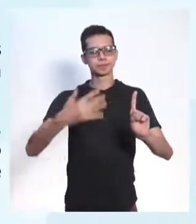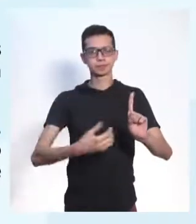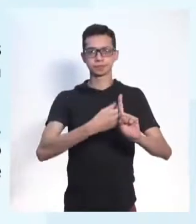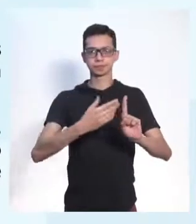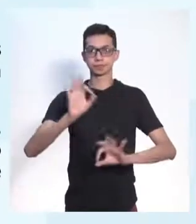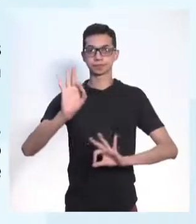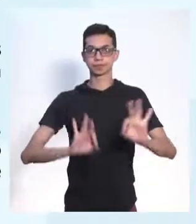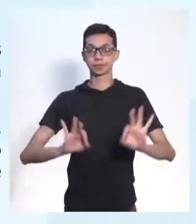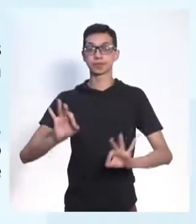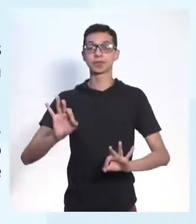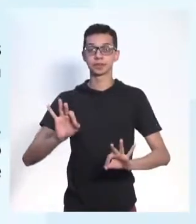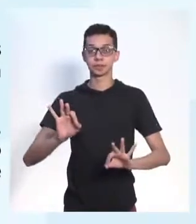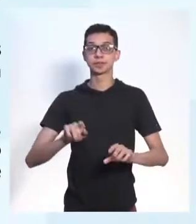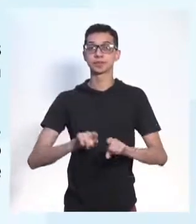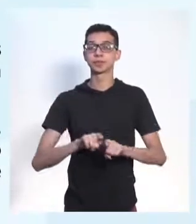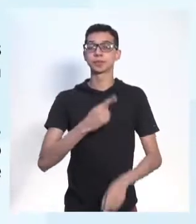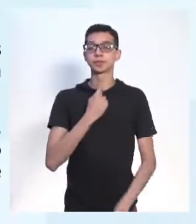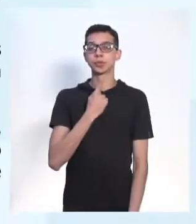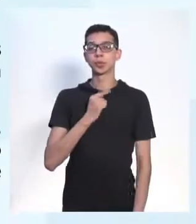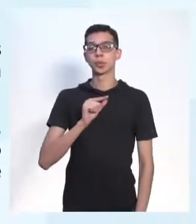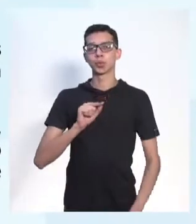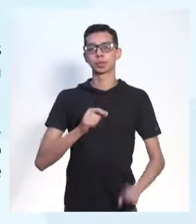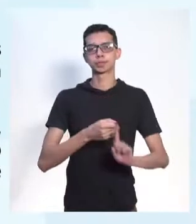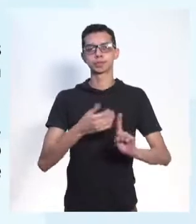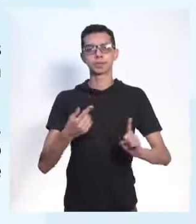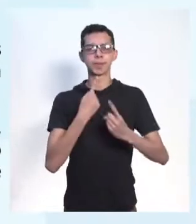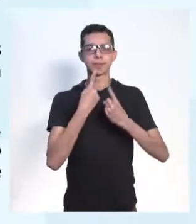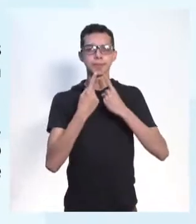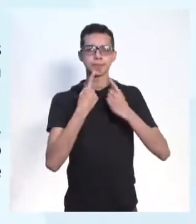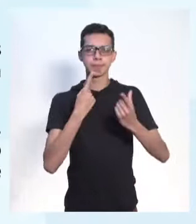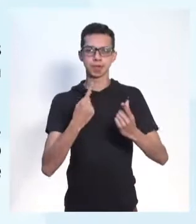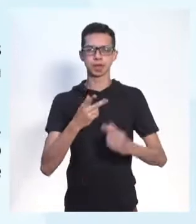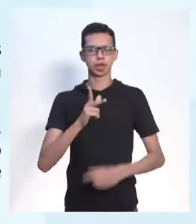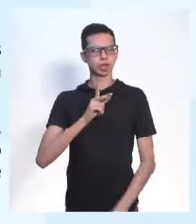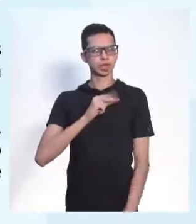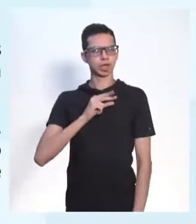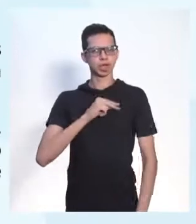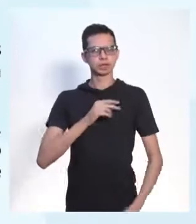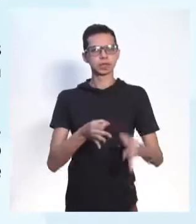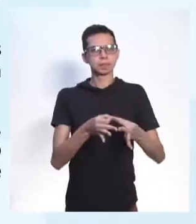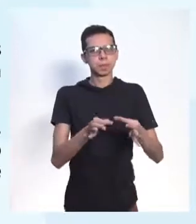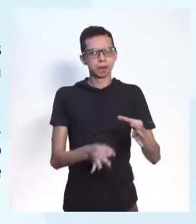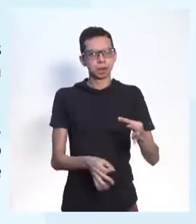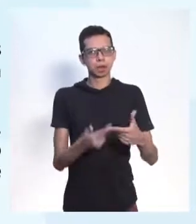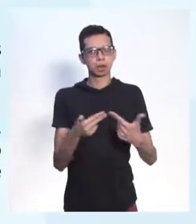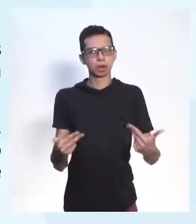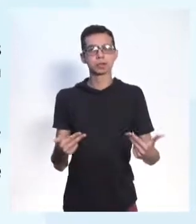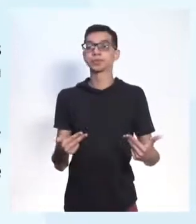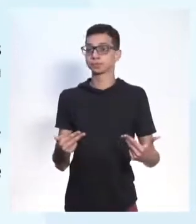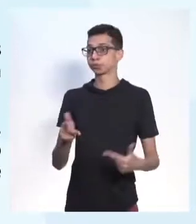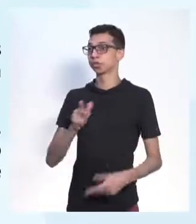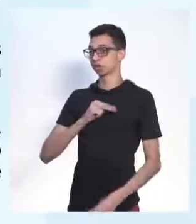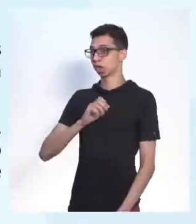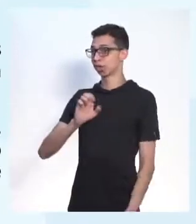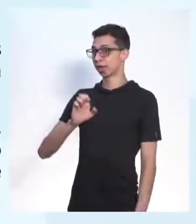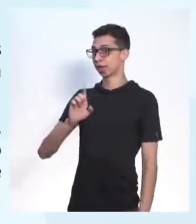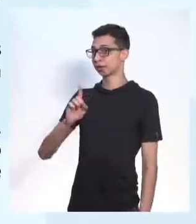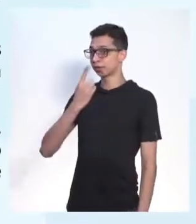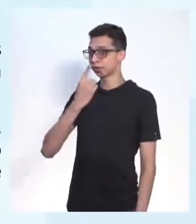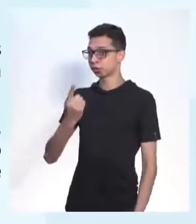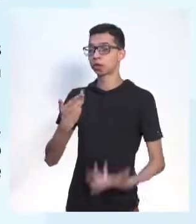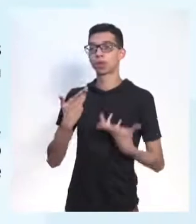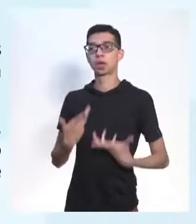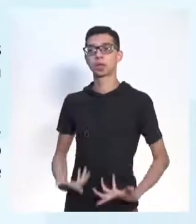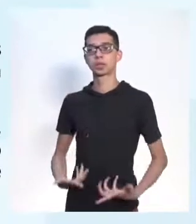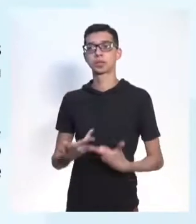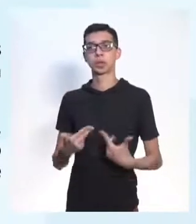e intencionalidade discursiva. Nossa, quanta coisa, né, Antônia? Nossa, esse bimestre foi cansativo, né, Ed? Muita coisa.